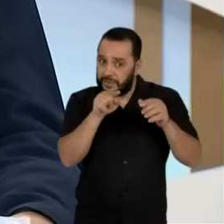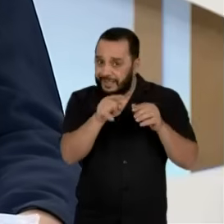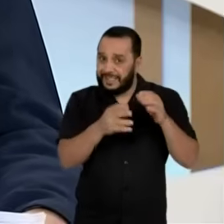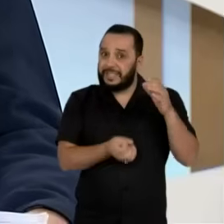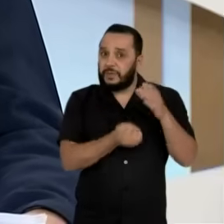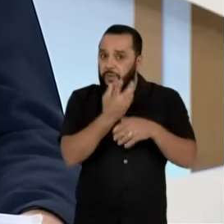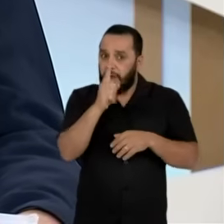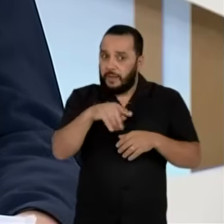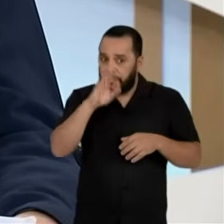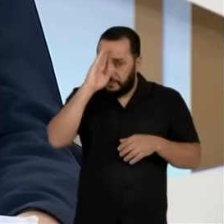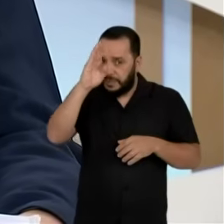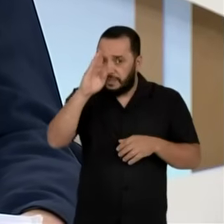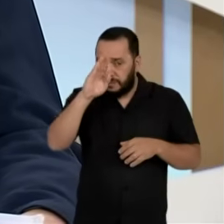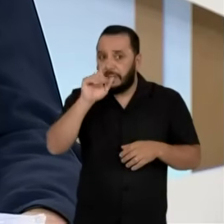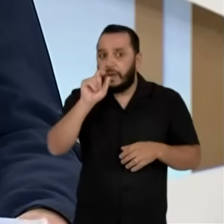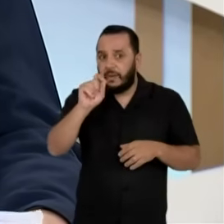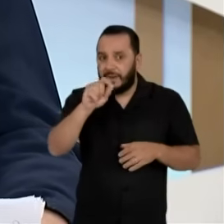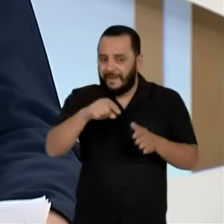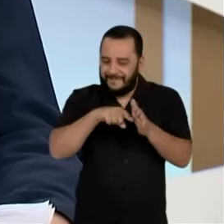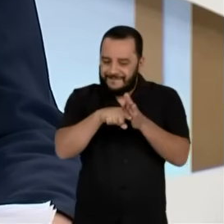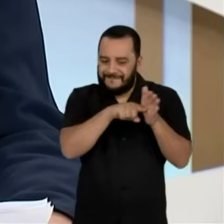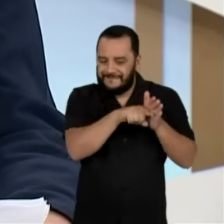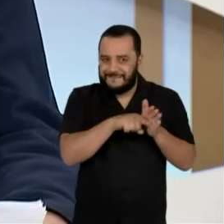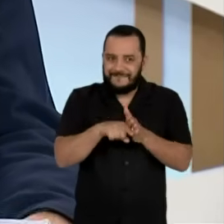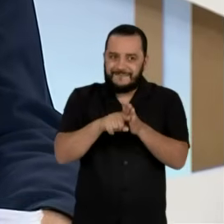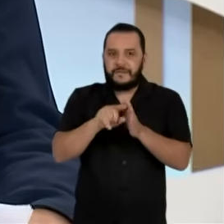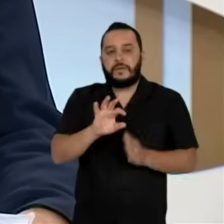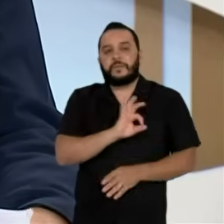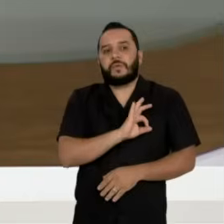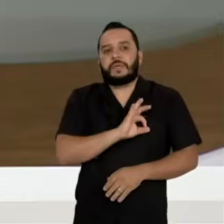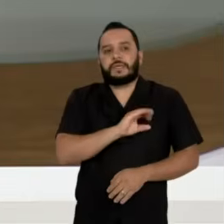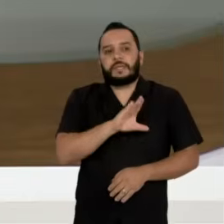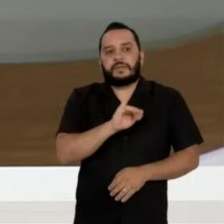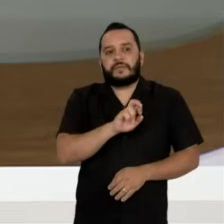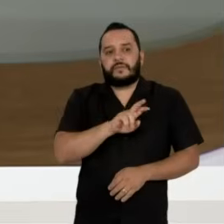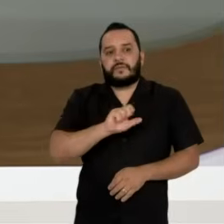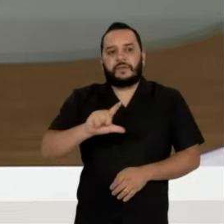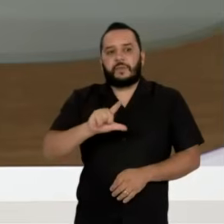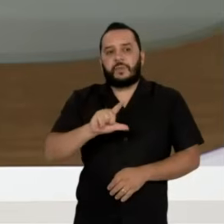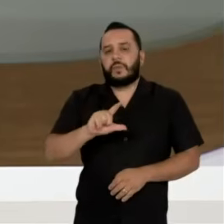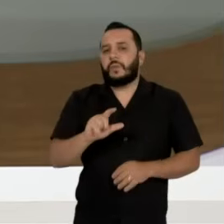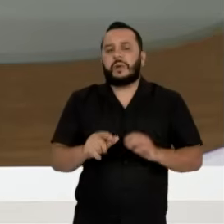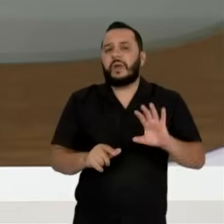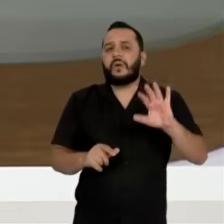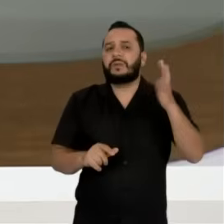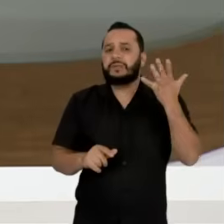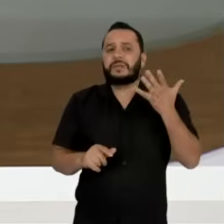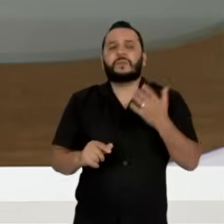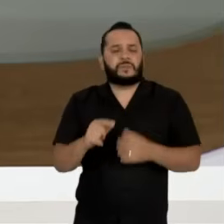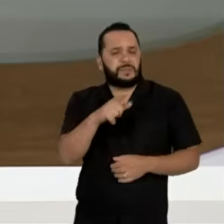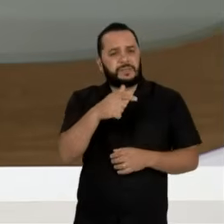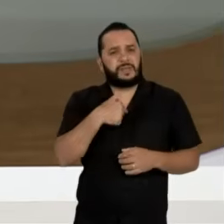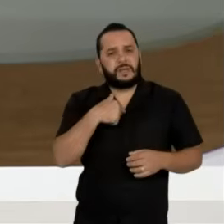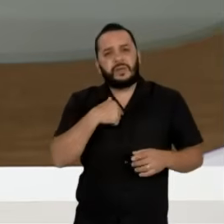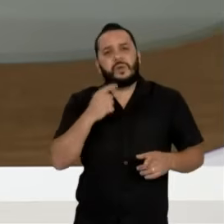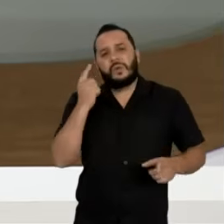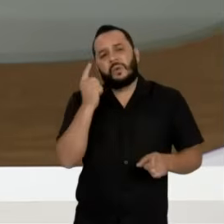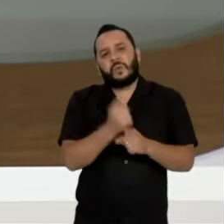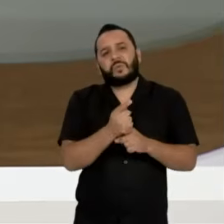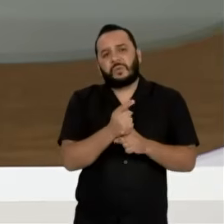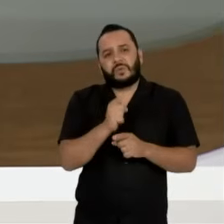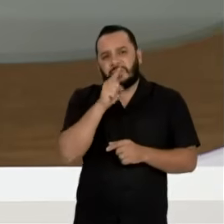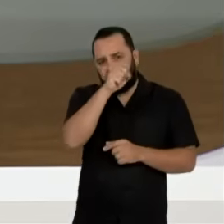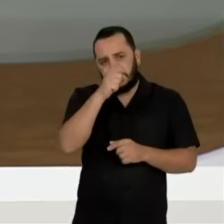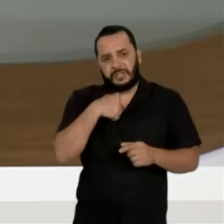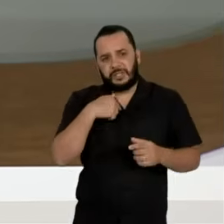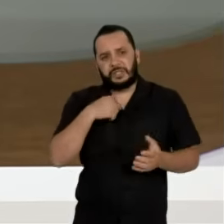dos principais alvos da operação da Polícia Civil. Então, eu queria saber o que foi que o senhor encontrou quando o senhor chegou